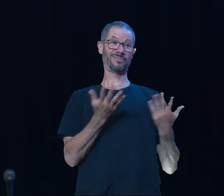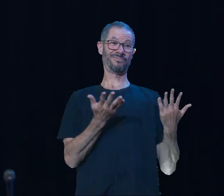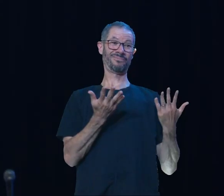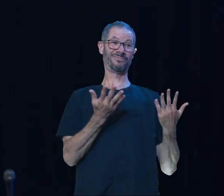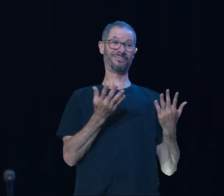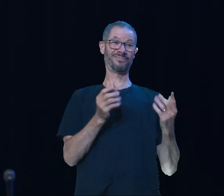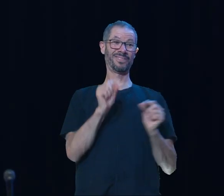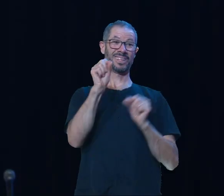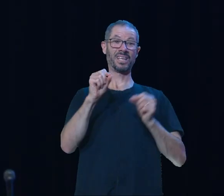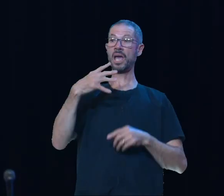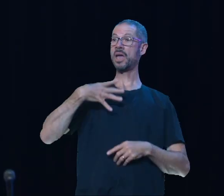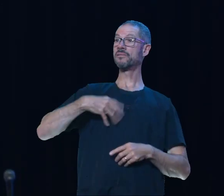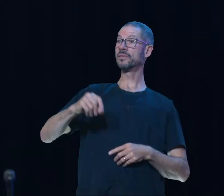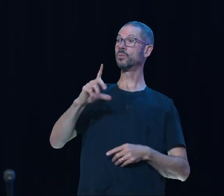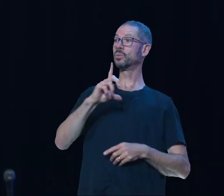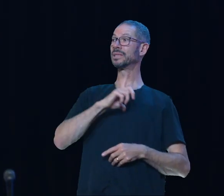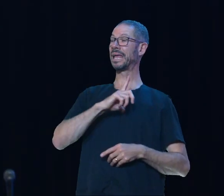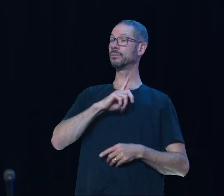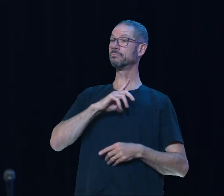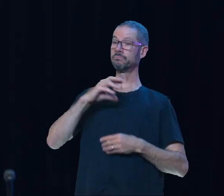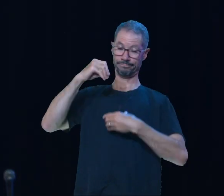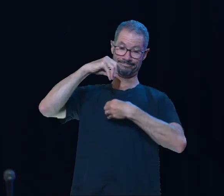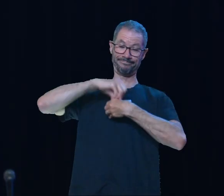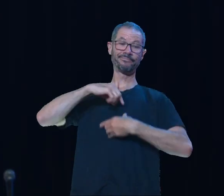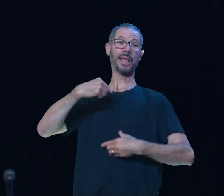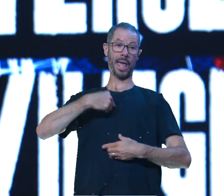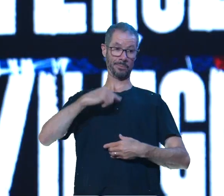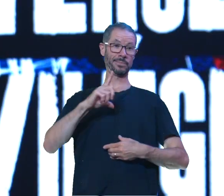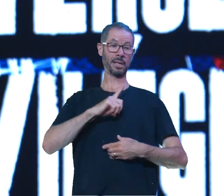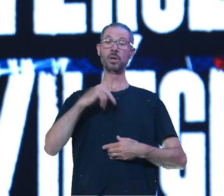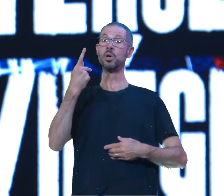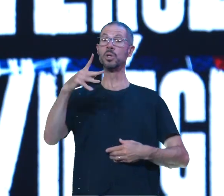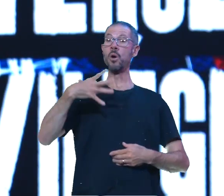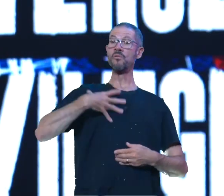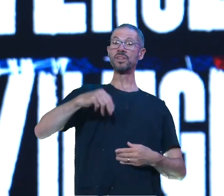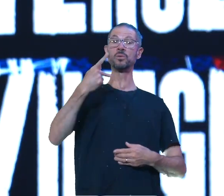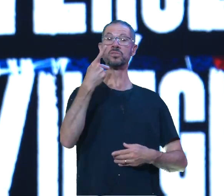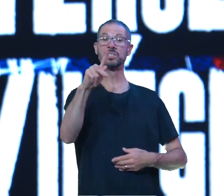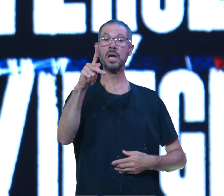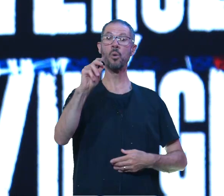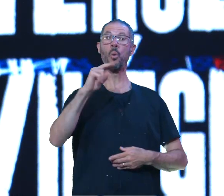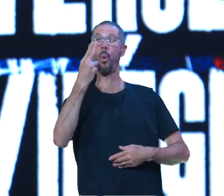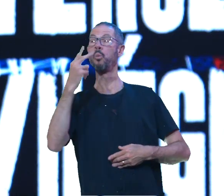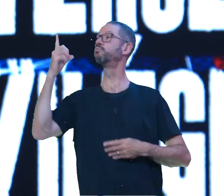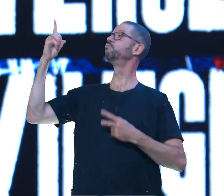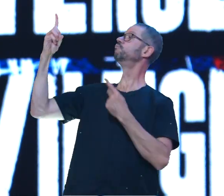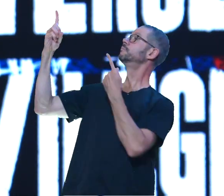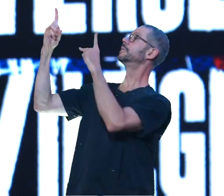Para aqueles que têm filhos aqui, me incluo nessa. Os teus filhos são teus ou são de Deus?